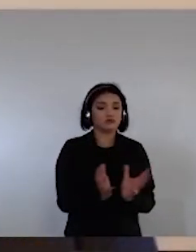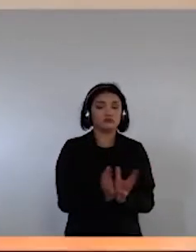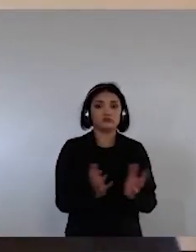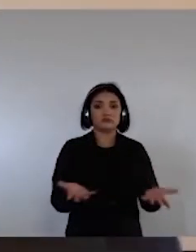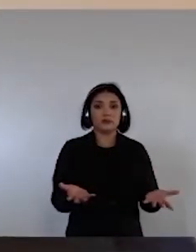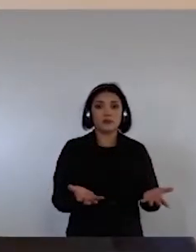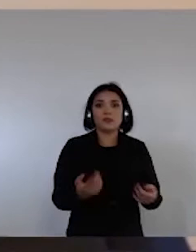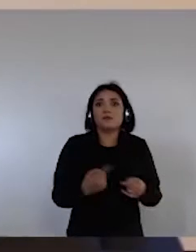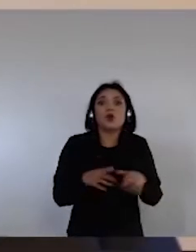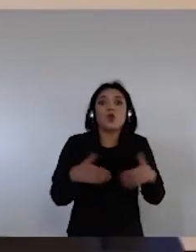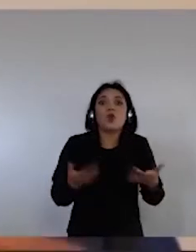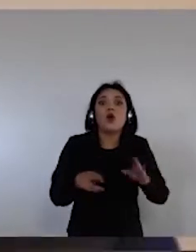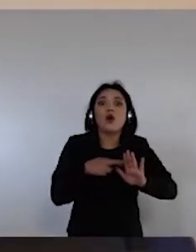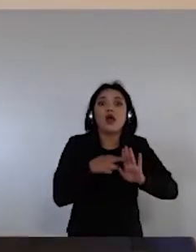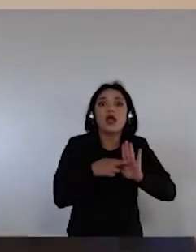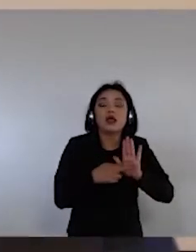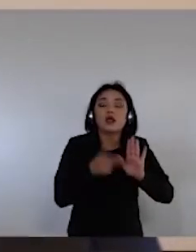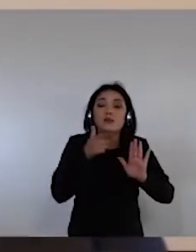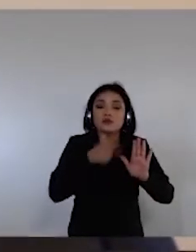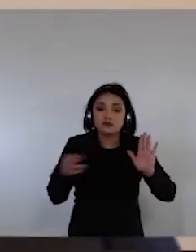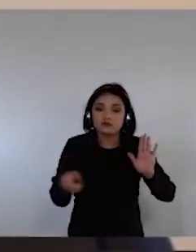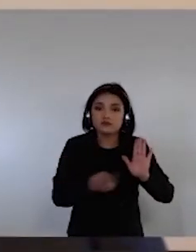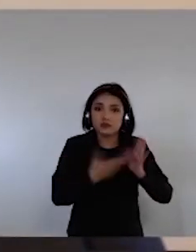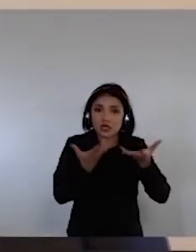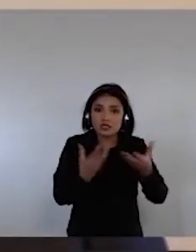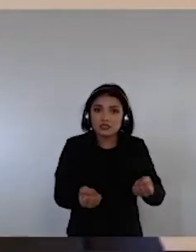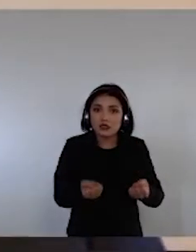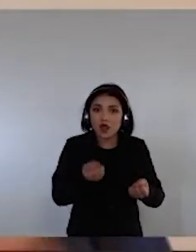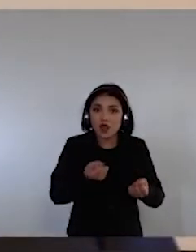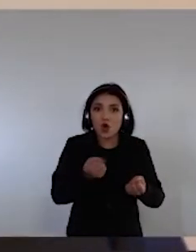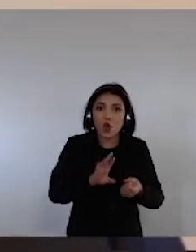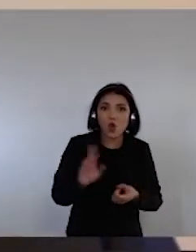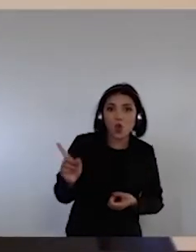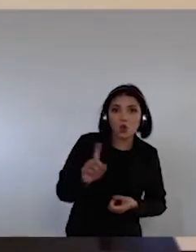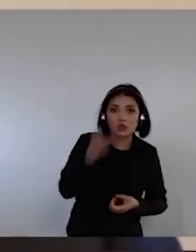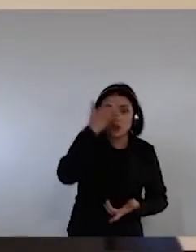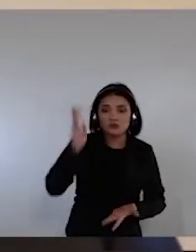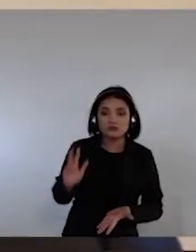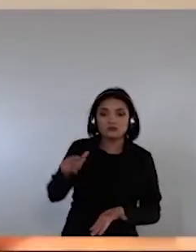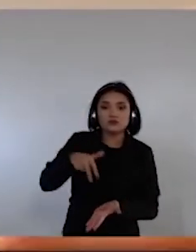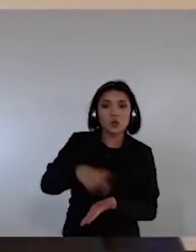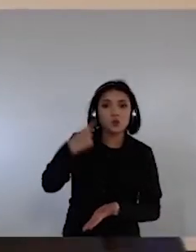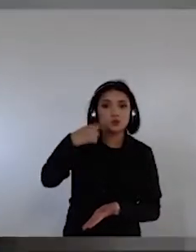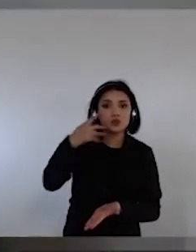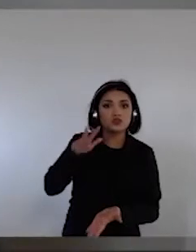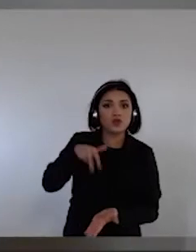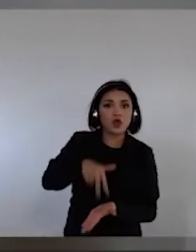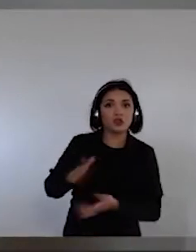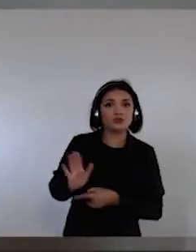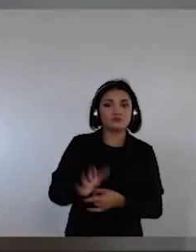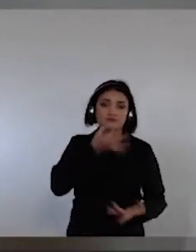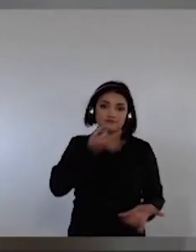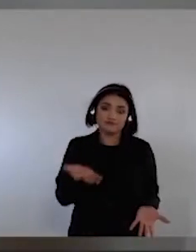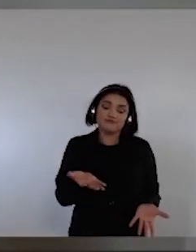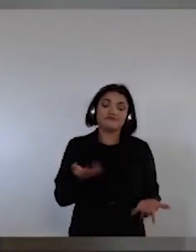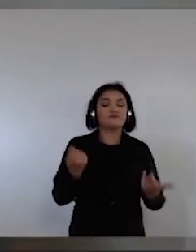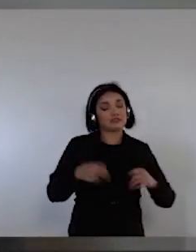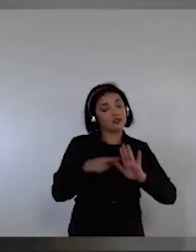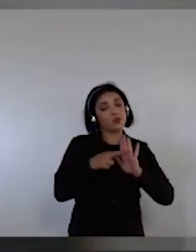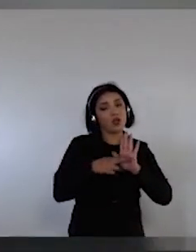Antigo, de 73, quando permitiu-se que o relator pudesse começar a exercer individualmente aquelas